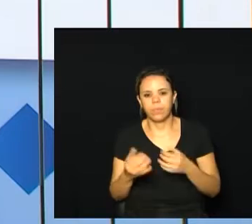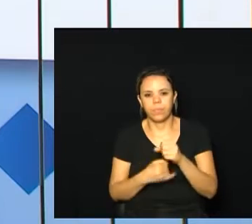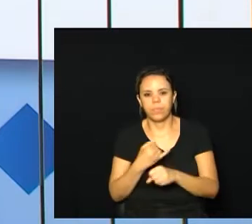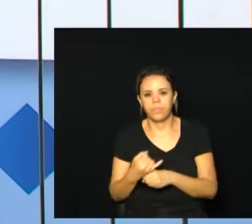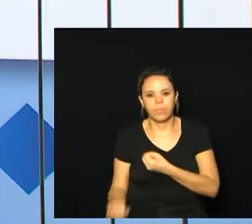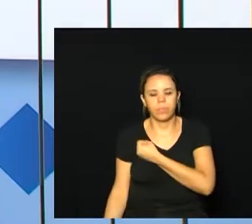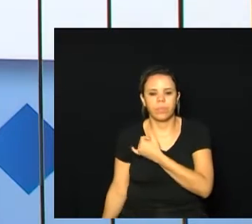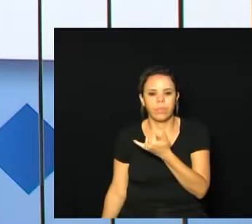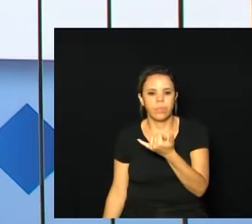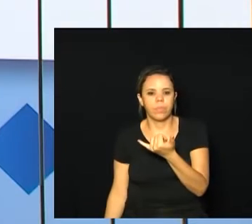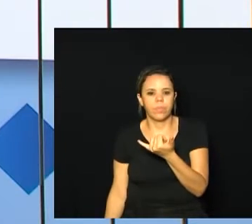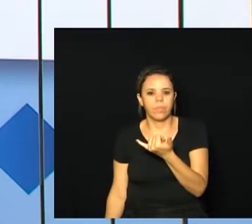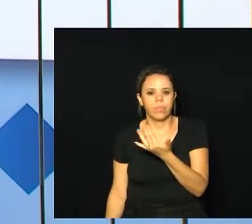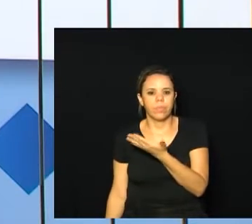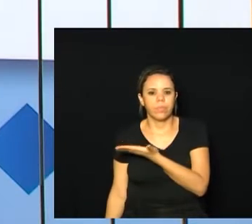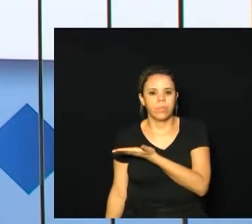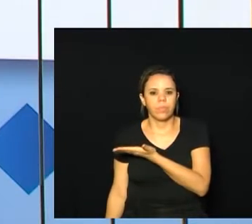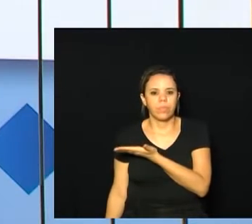aqui o número de telefone, é o 19